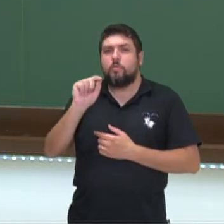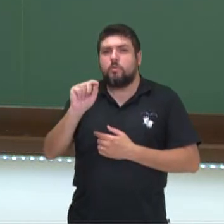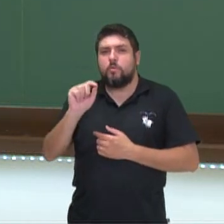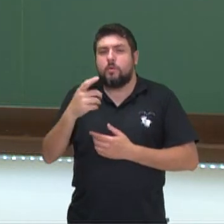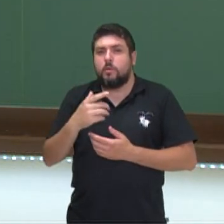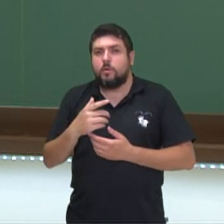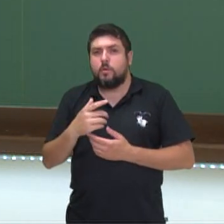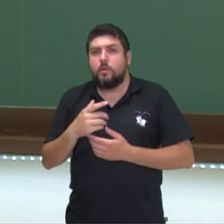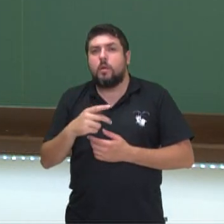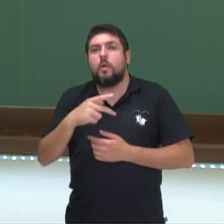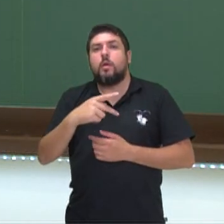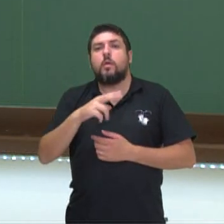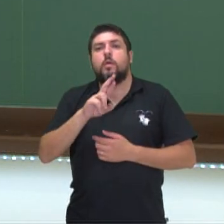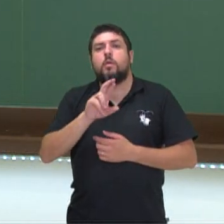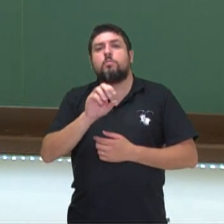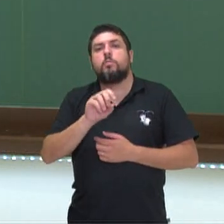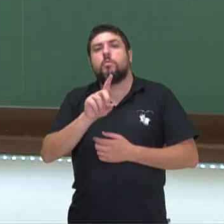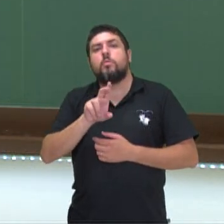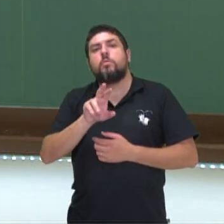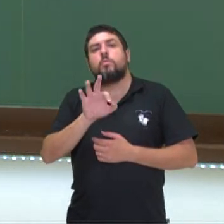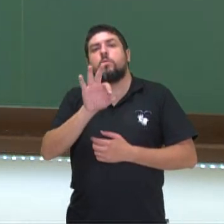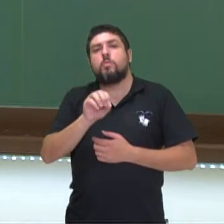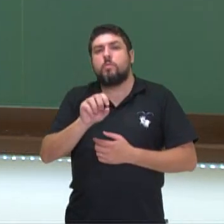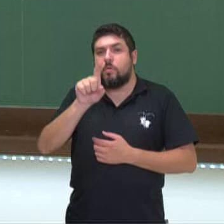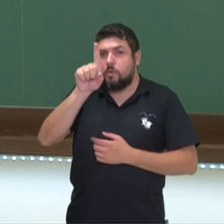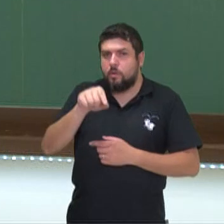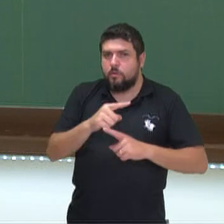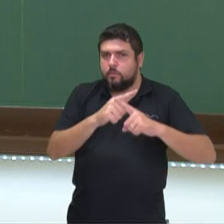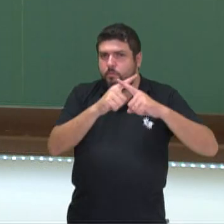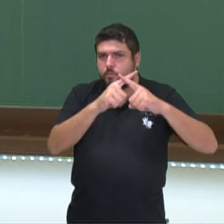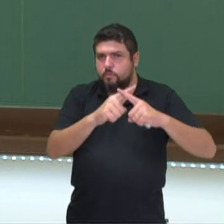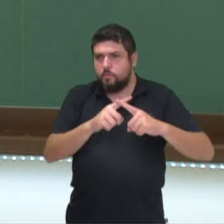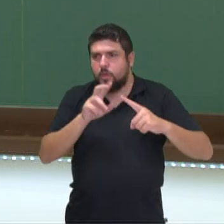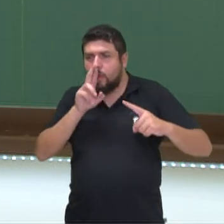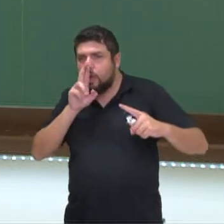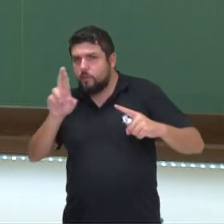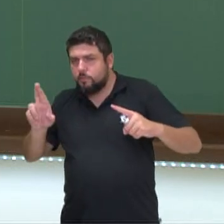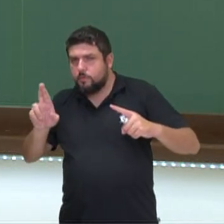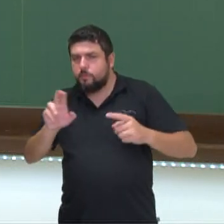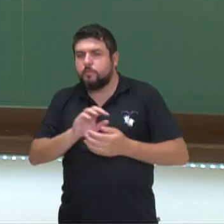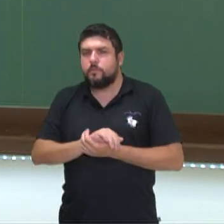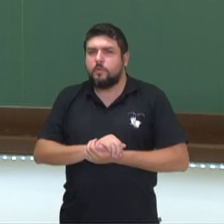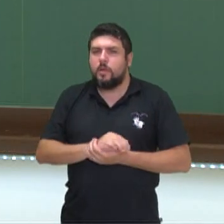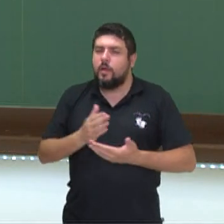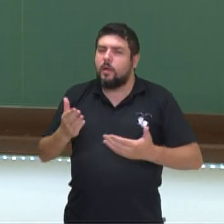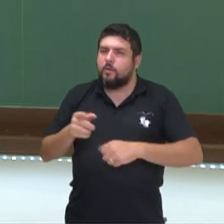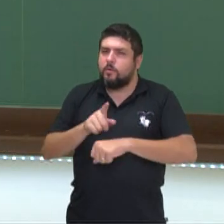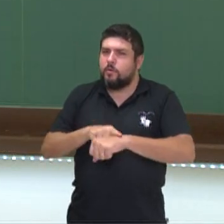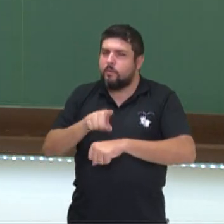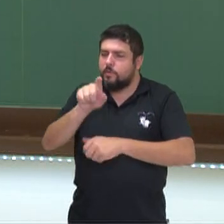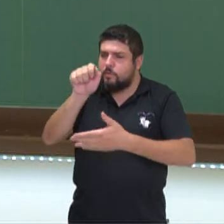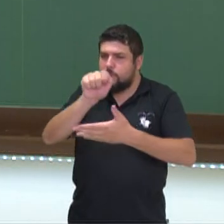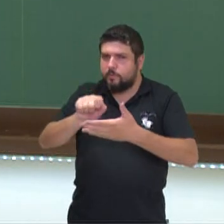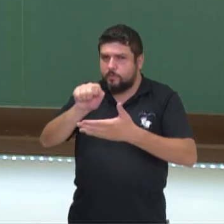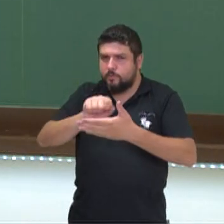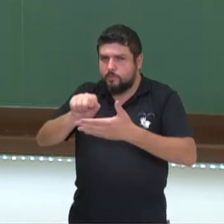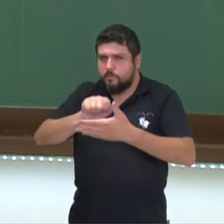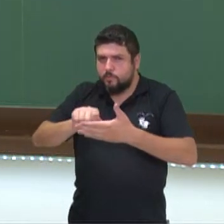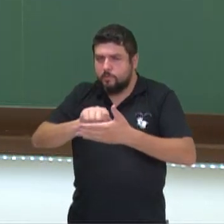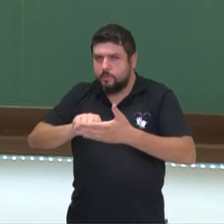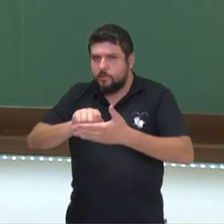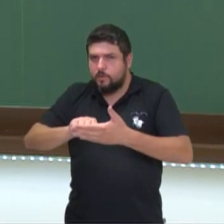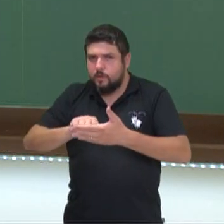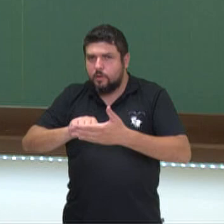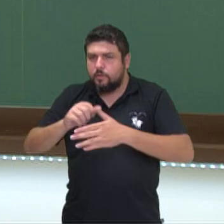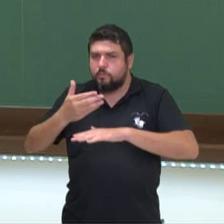que produto é o resultado de uma multiplicação, ok? Então, a professora vai dar um tempinho para você resolver